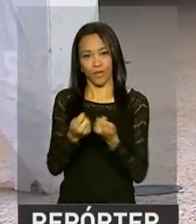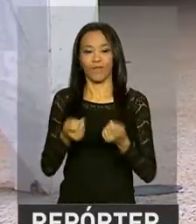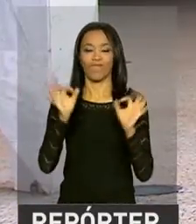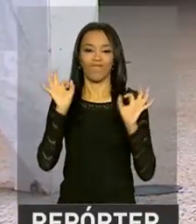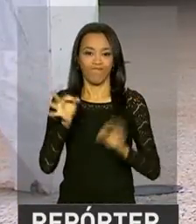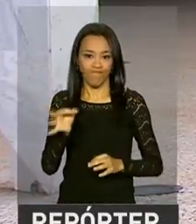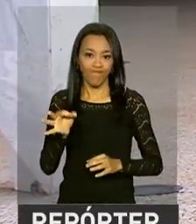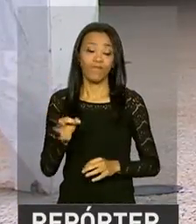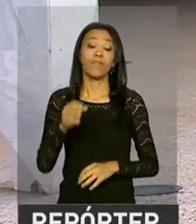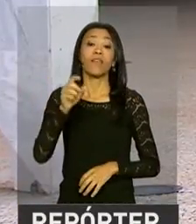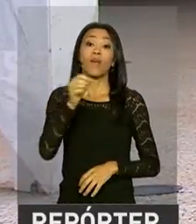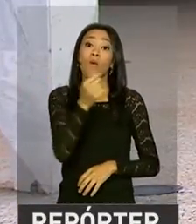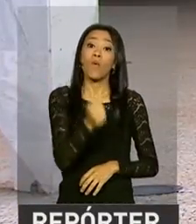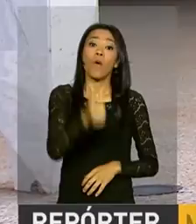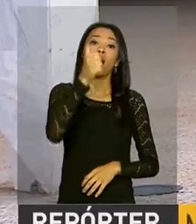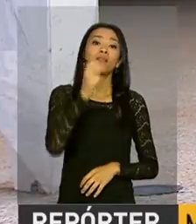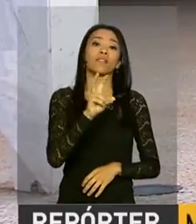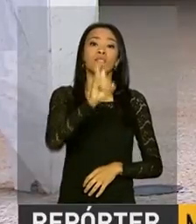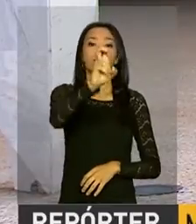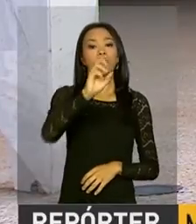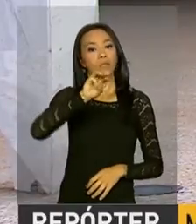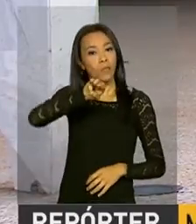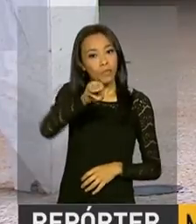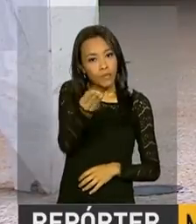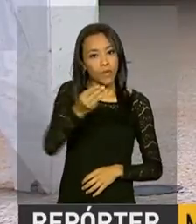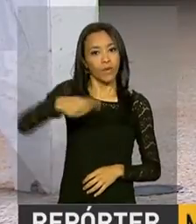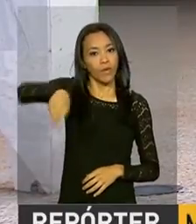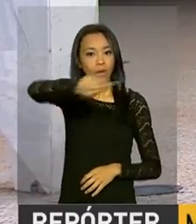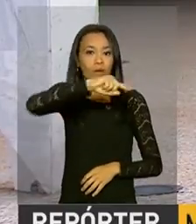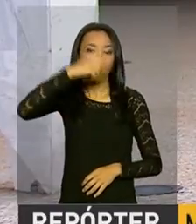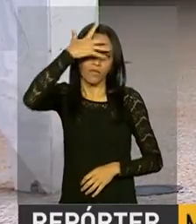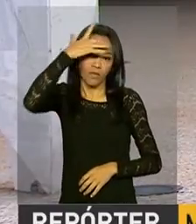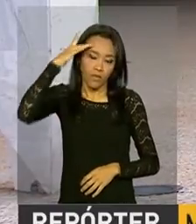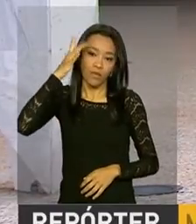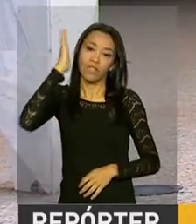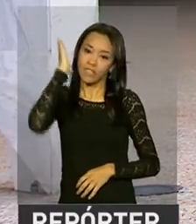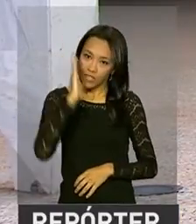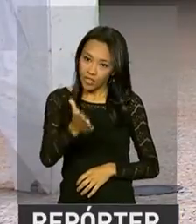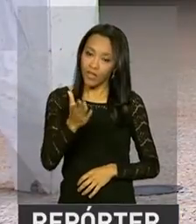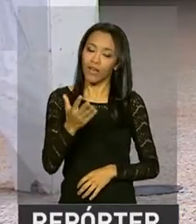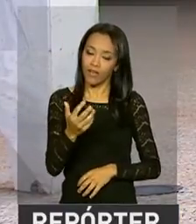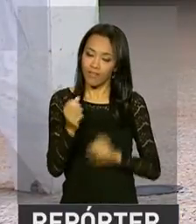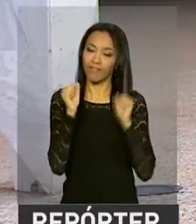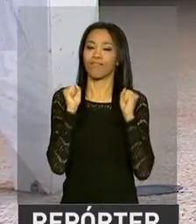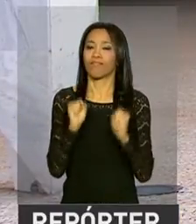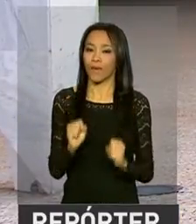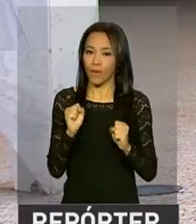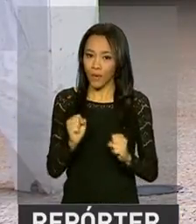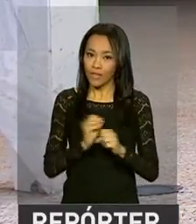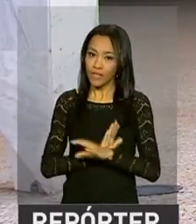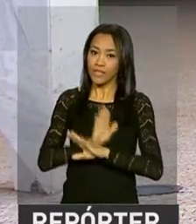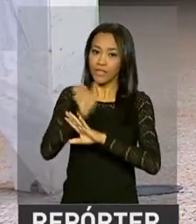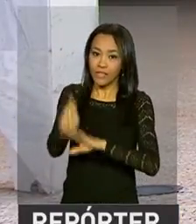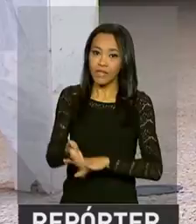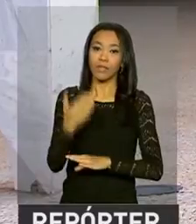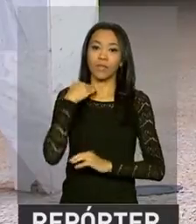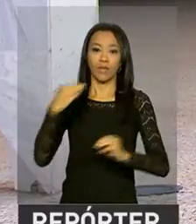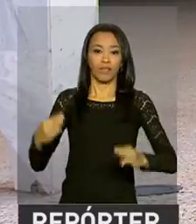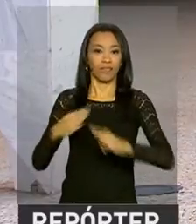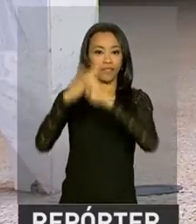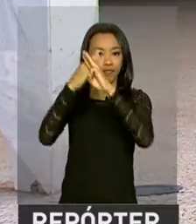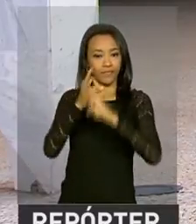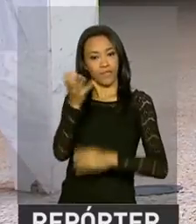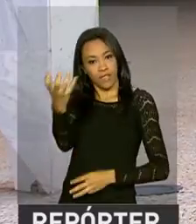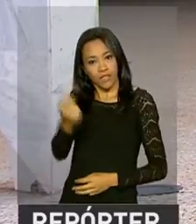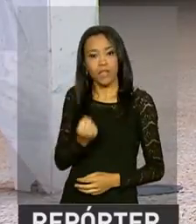renata são quase 5 milhões de trabalhadores que já podem pegar o dinheiro nas agências